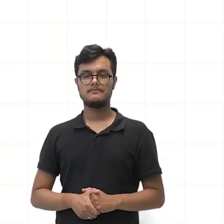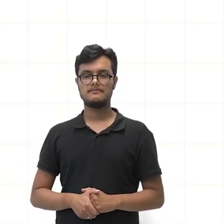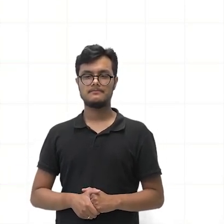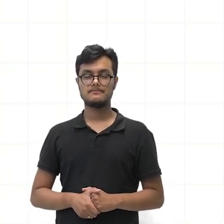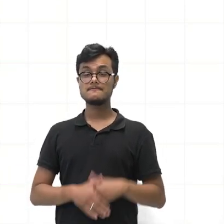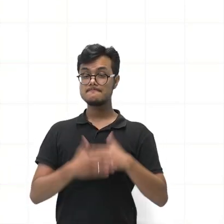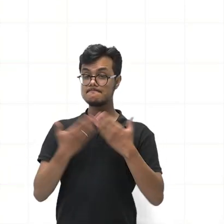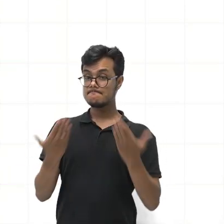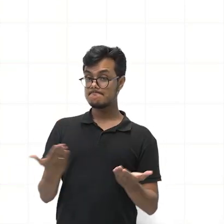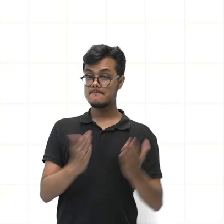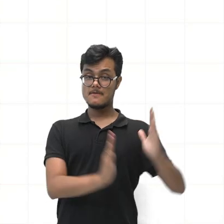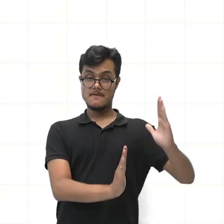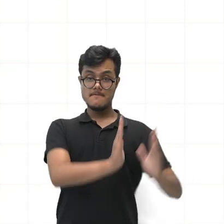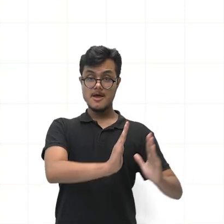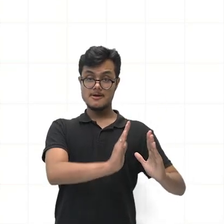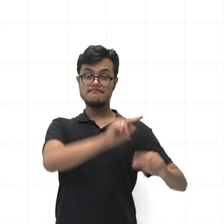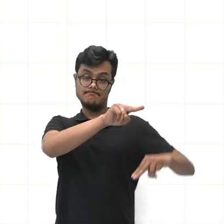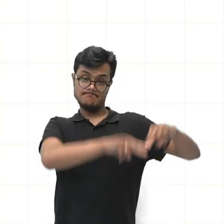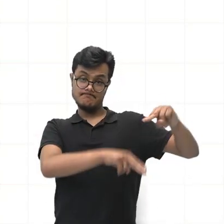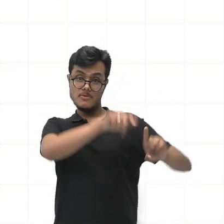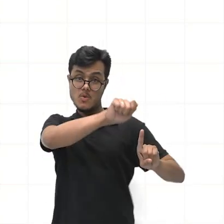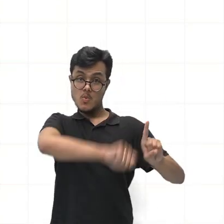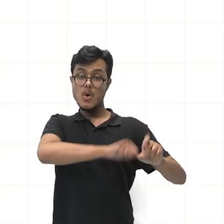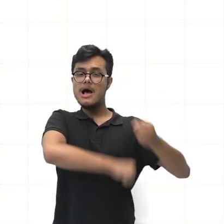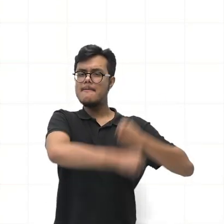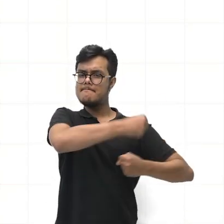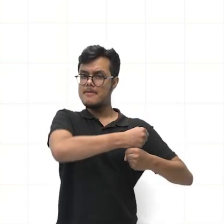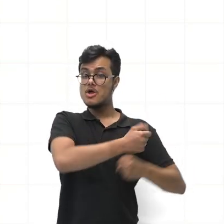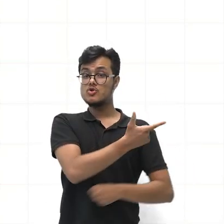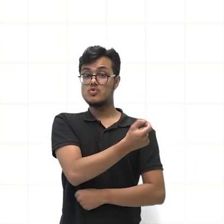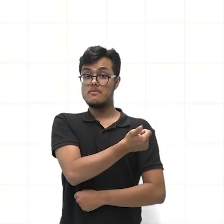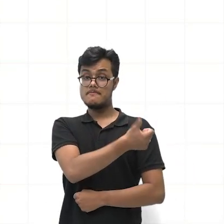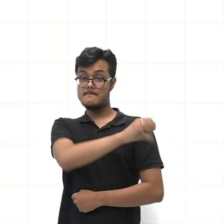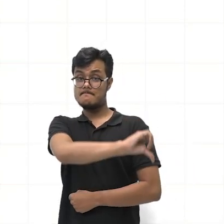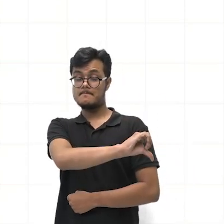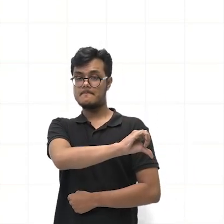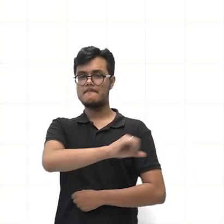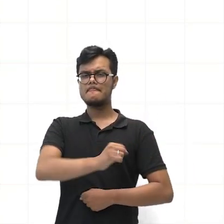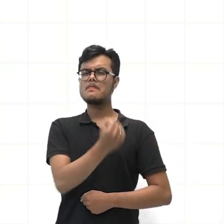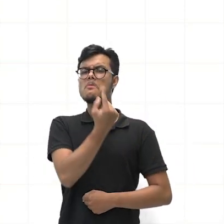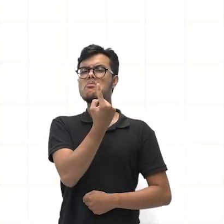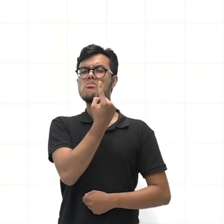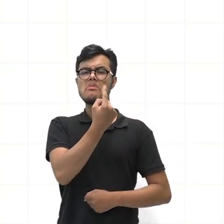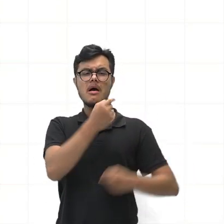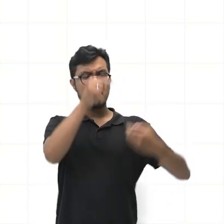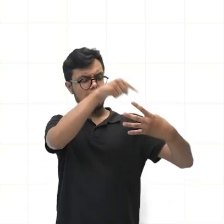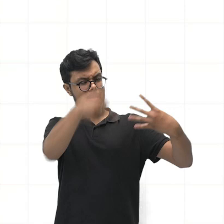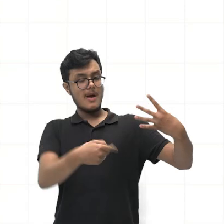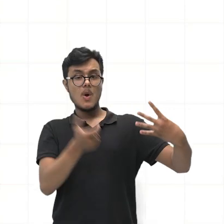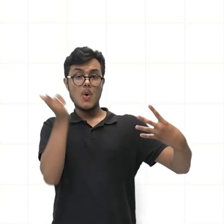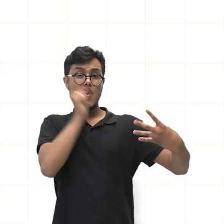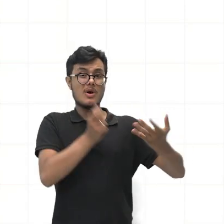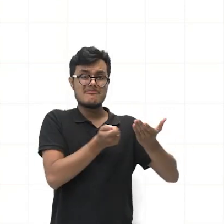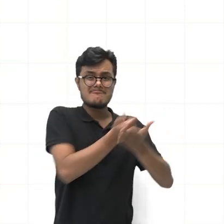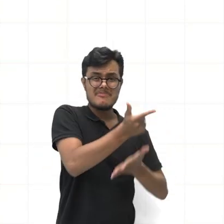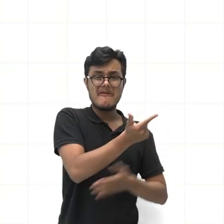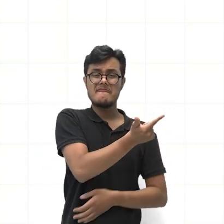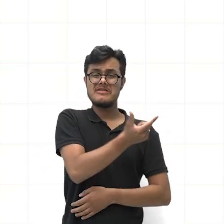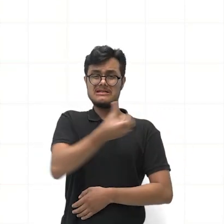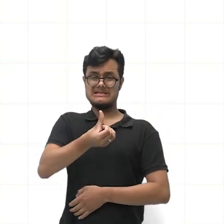de junho de 2019, uma pessoa que gastou, para adquirir esses itens, gastou